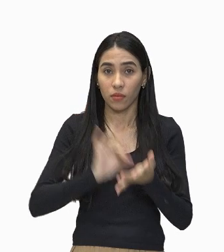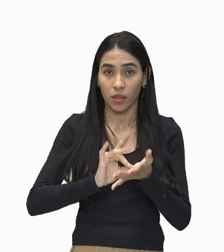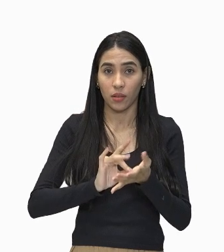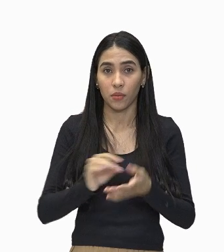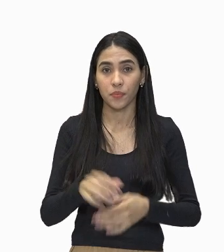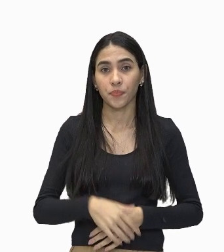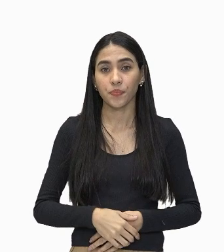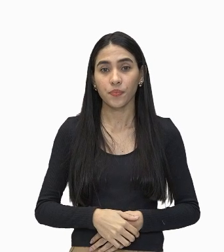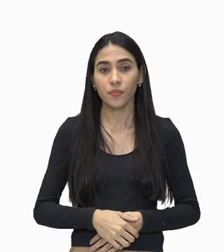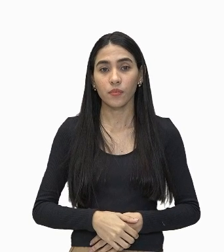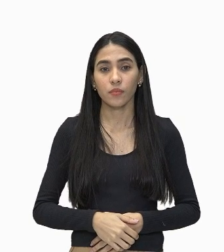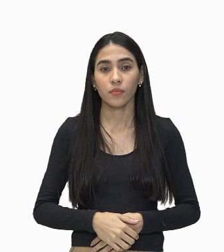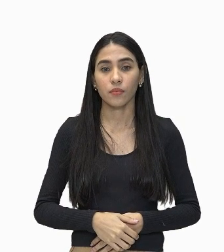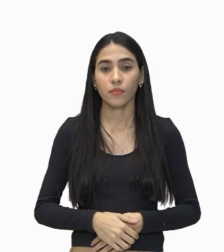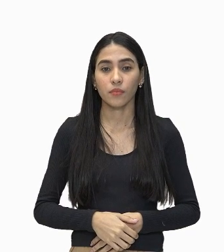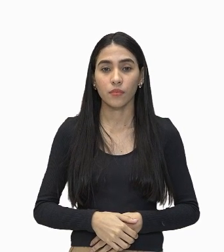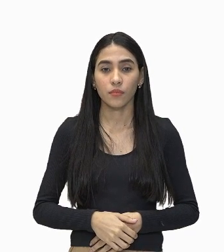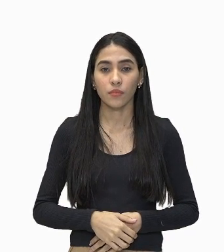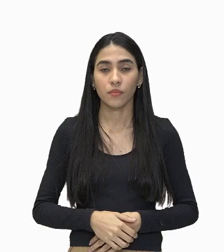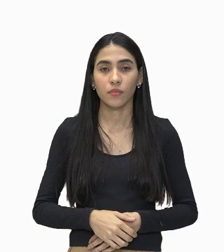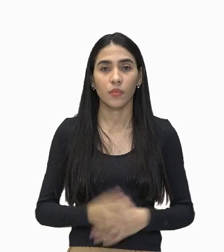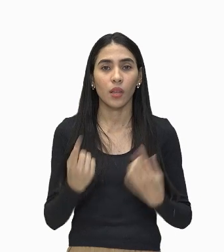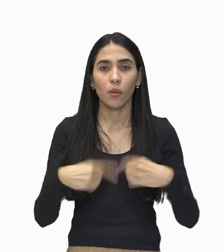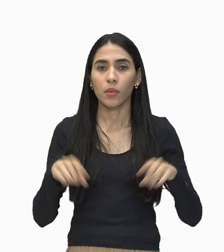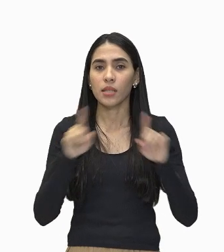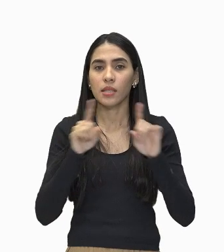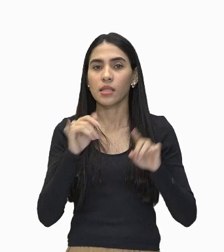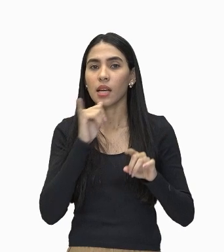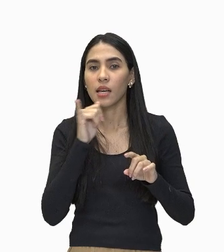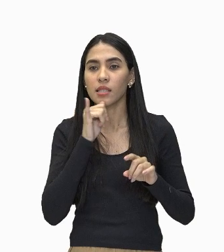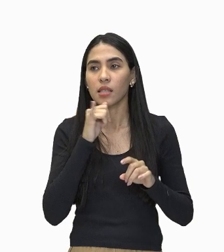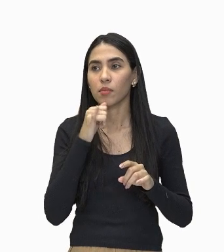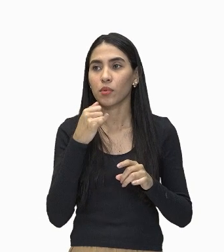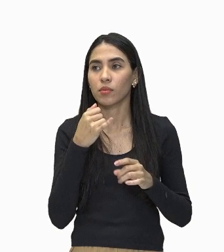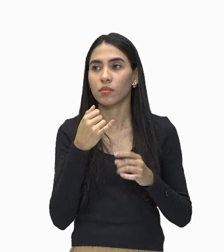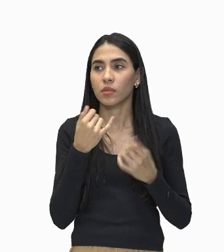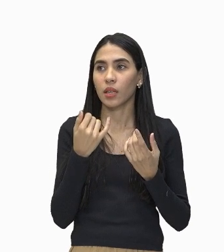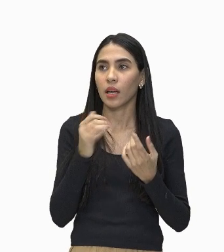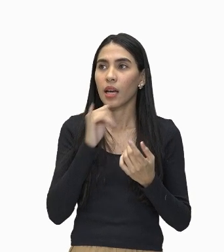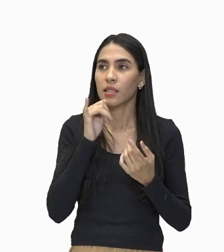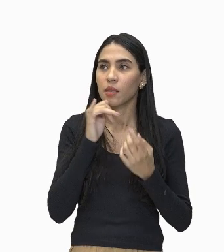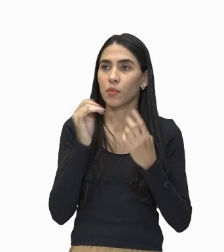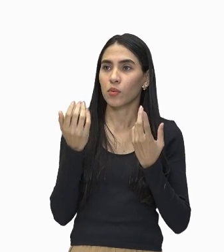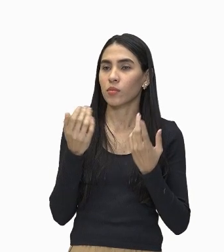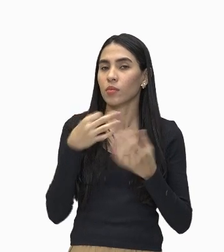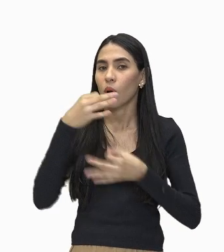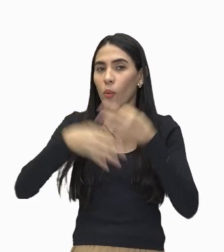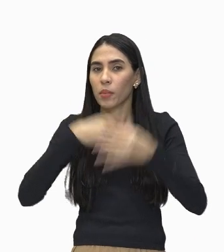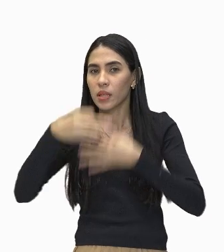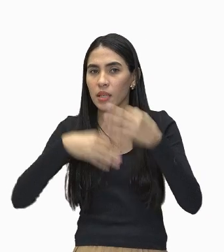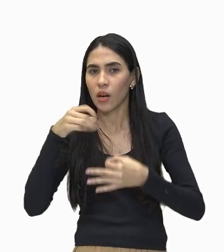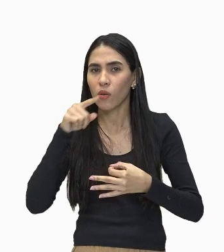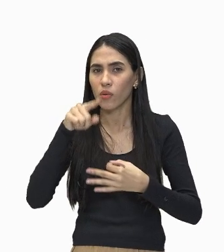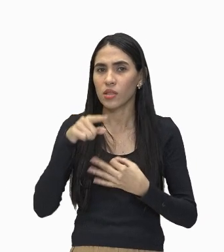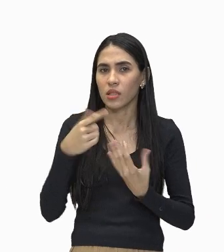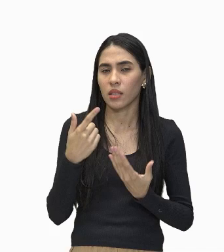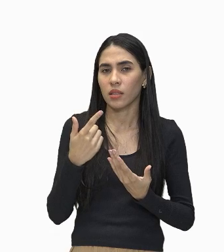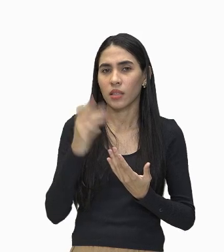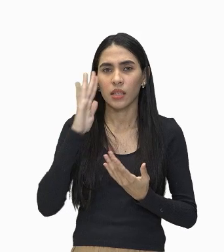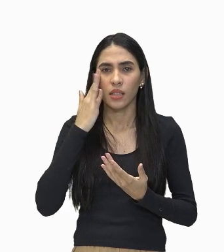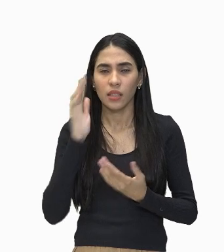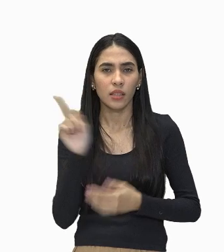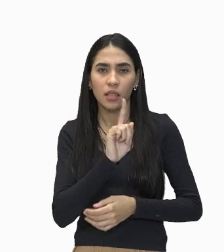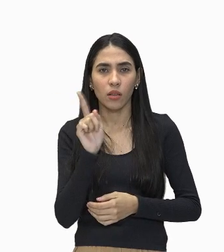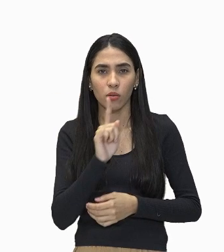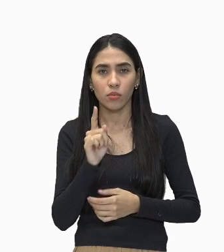realmente, sem se importar com as opiniões sobre ele. Porque já existem várias opiniões